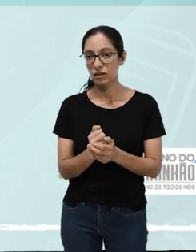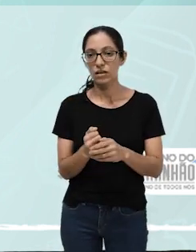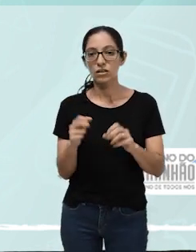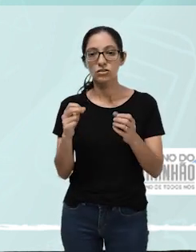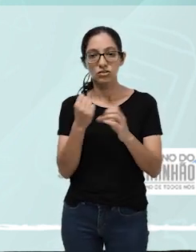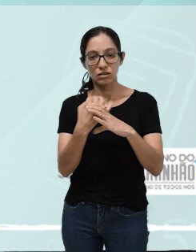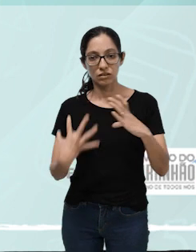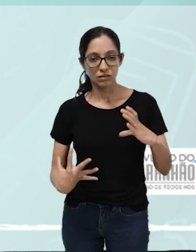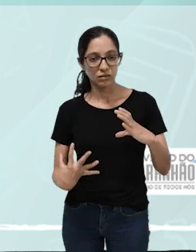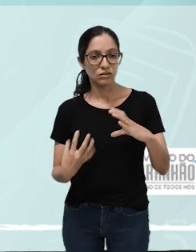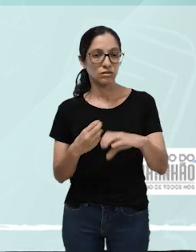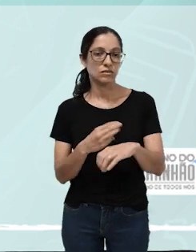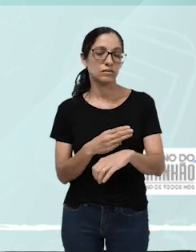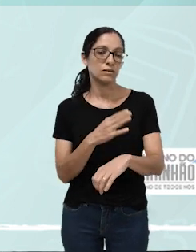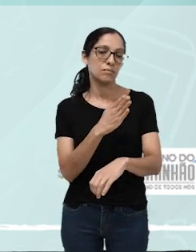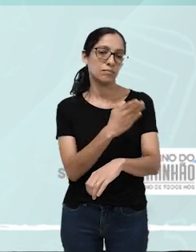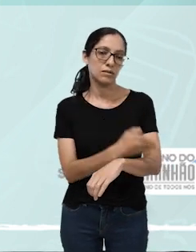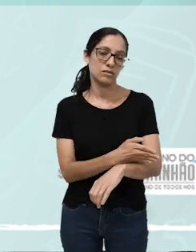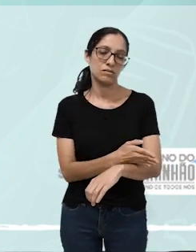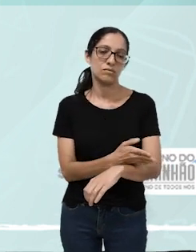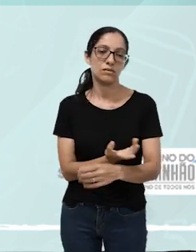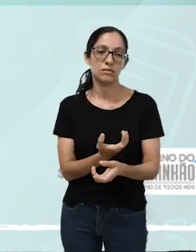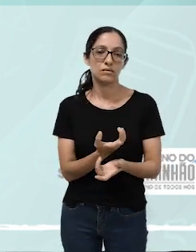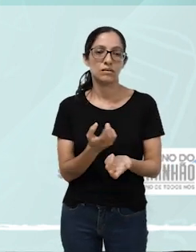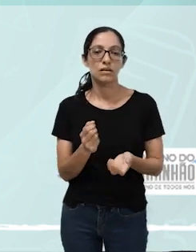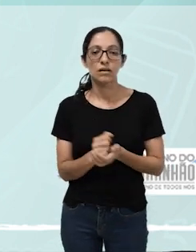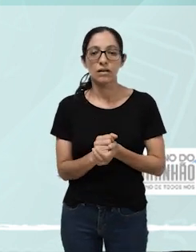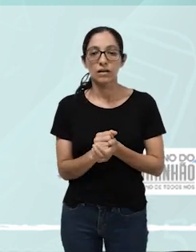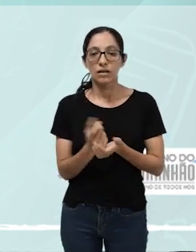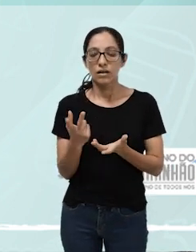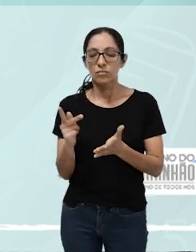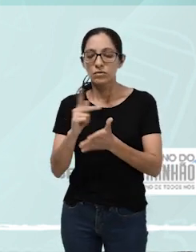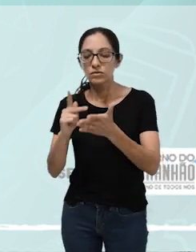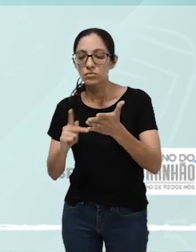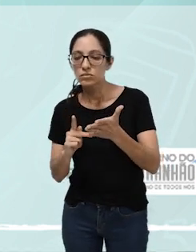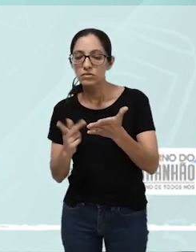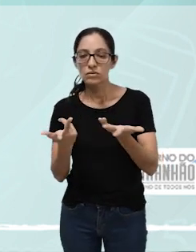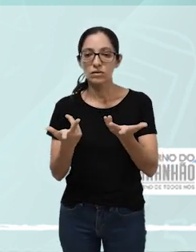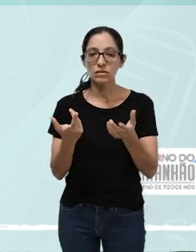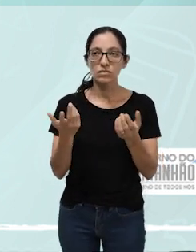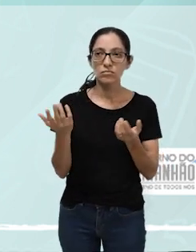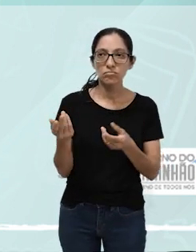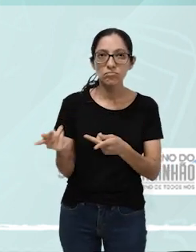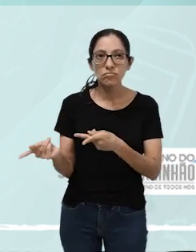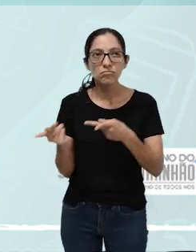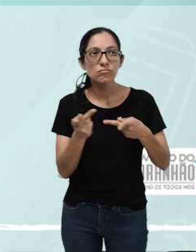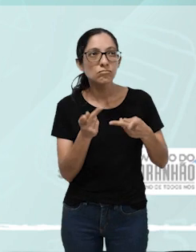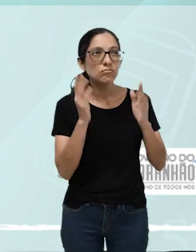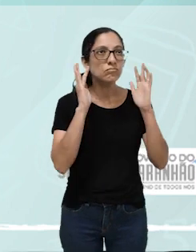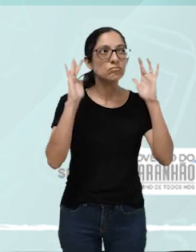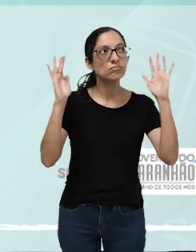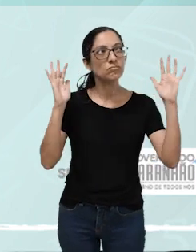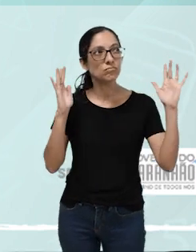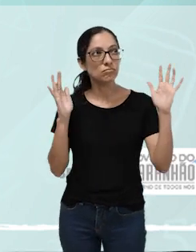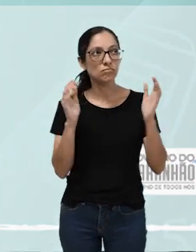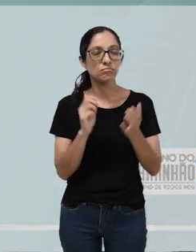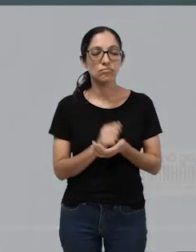Cavaleiros há uma atmosfera poética que convida ao sonho e ao devaneio